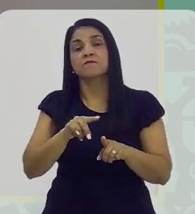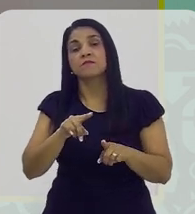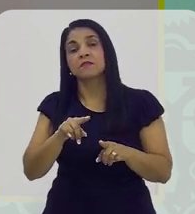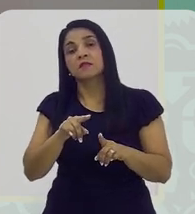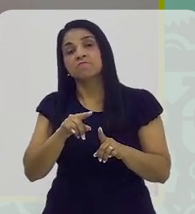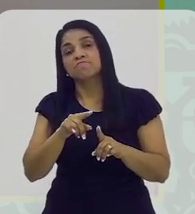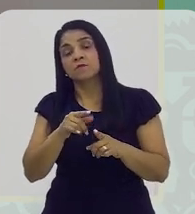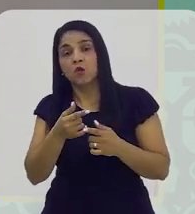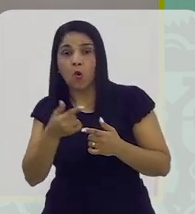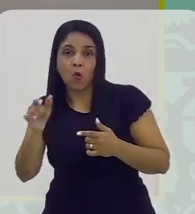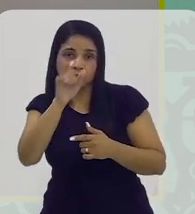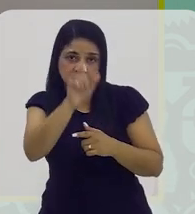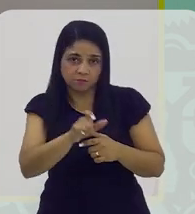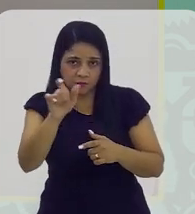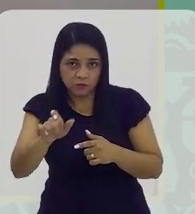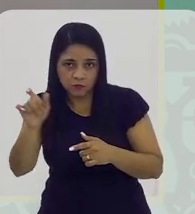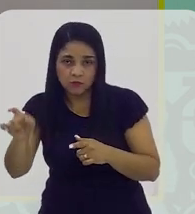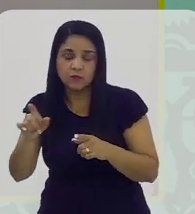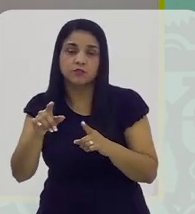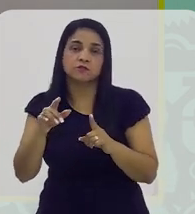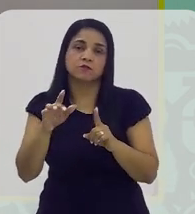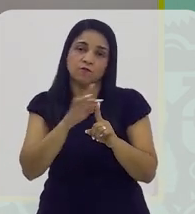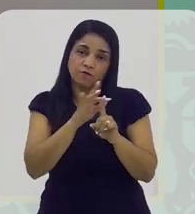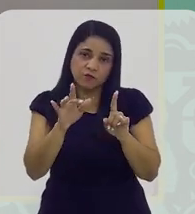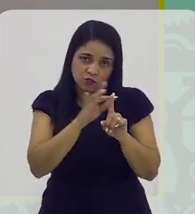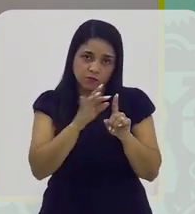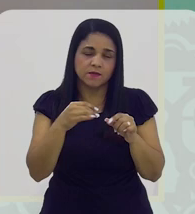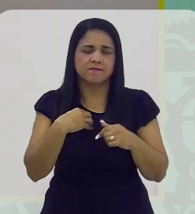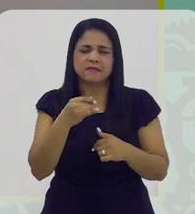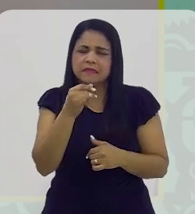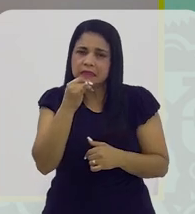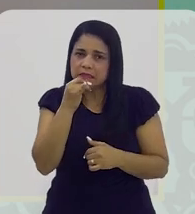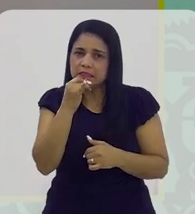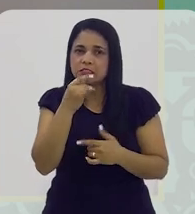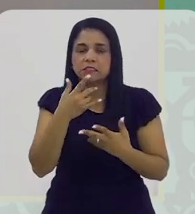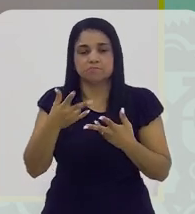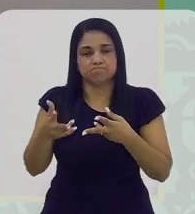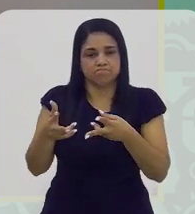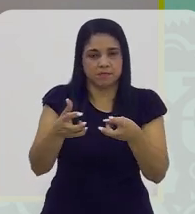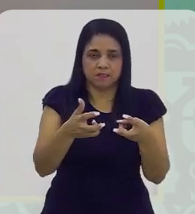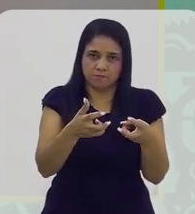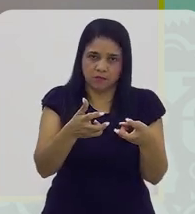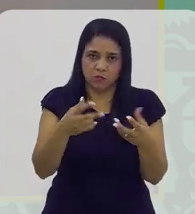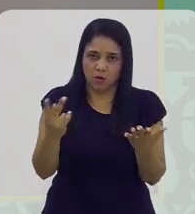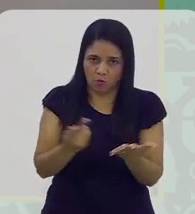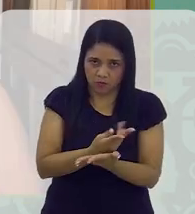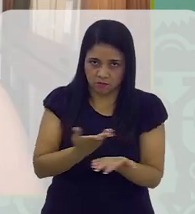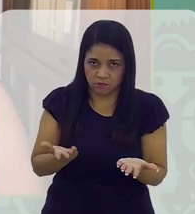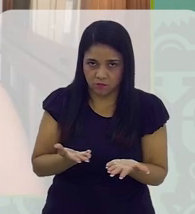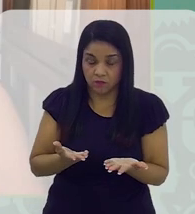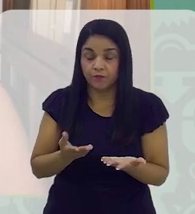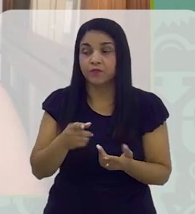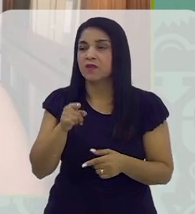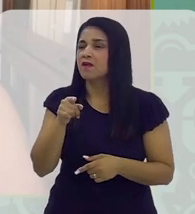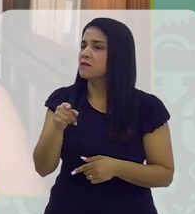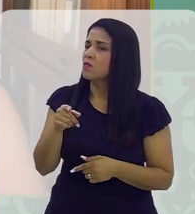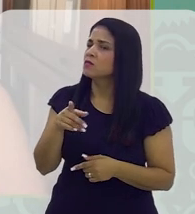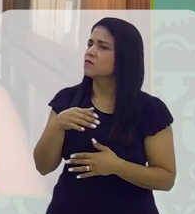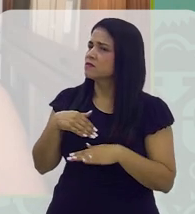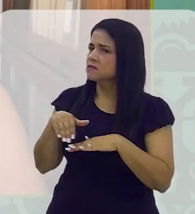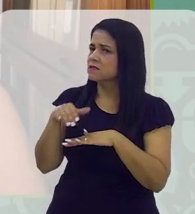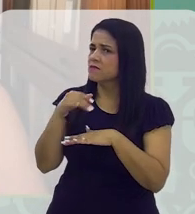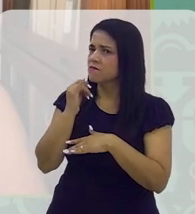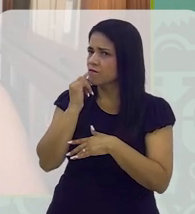vitimizam os seus semelhantes. É assim, é bem triste ver o que está acontecendo. Sim, quando você